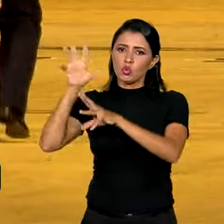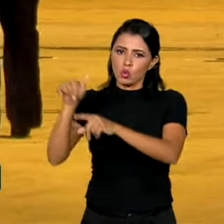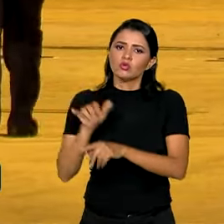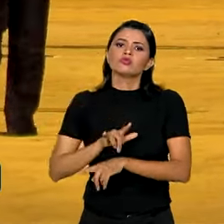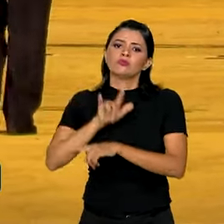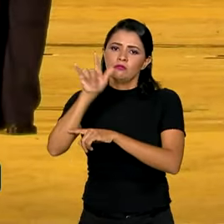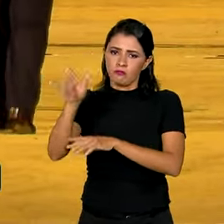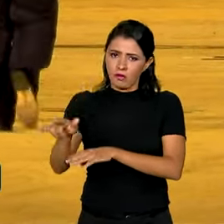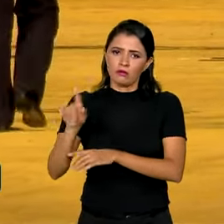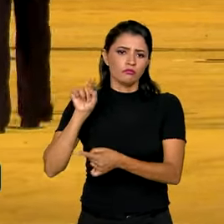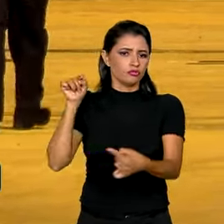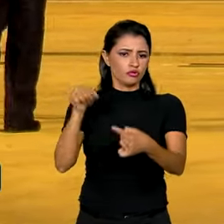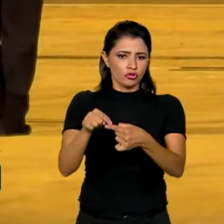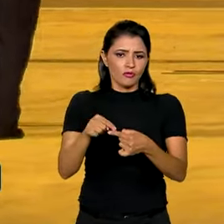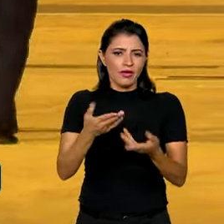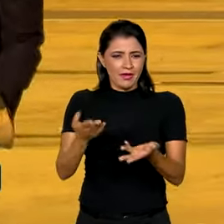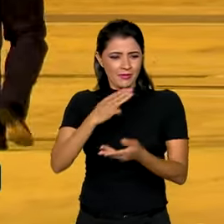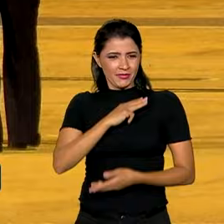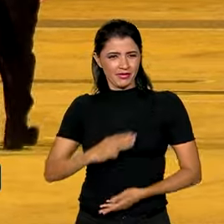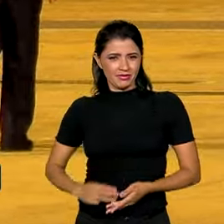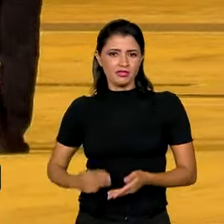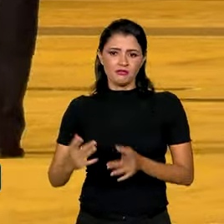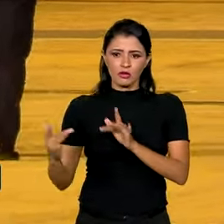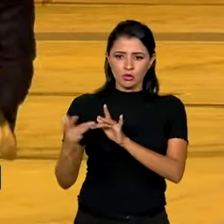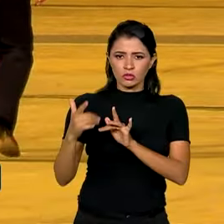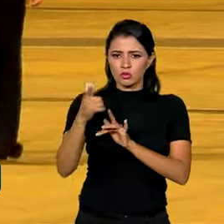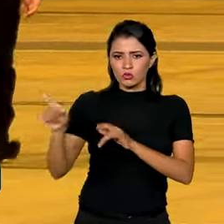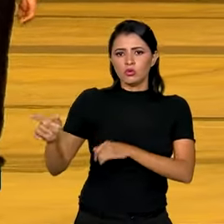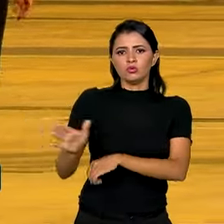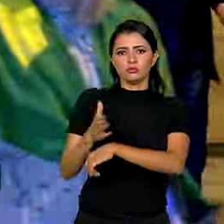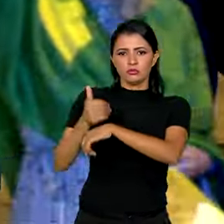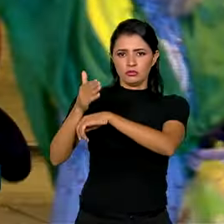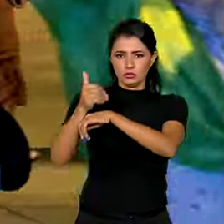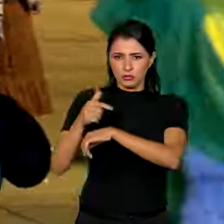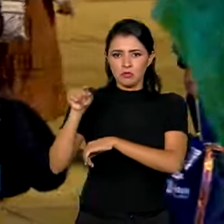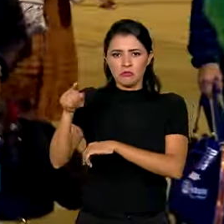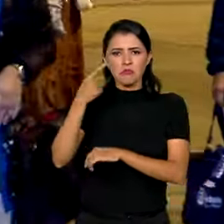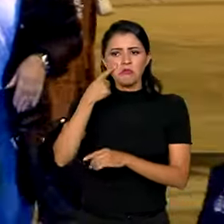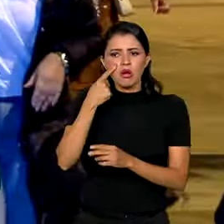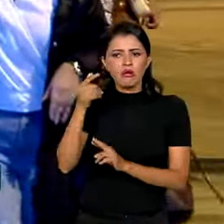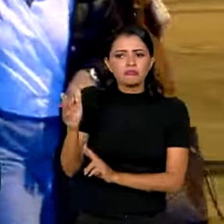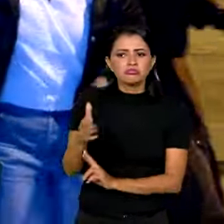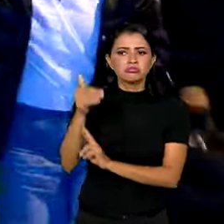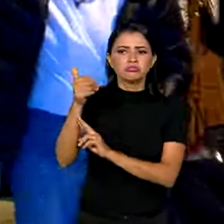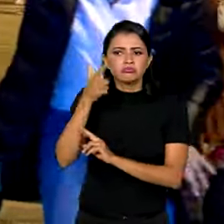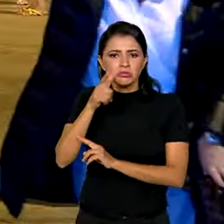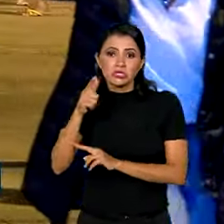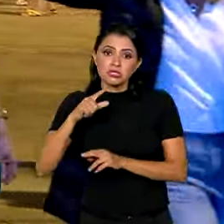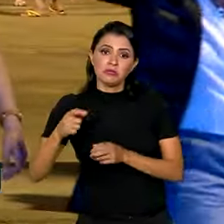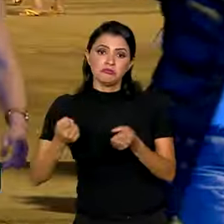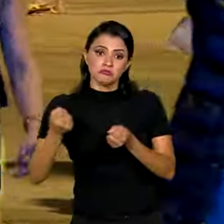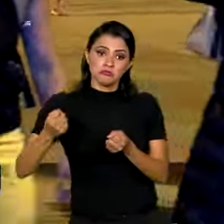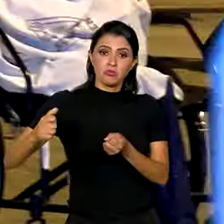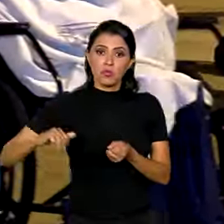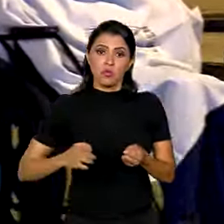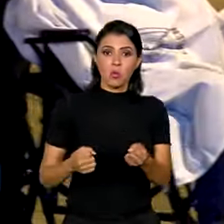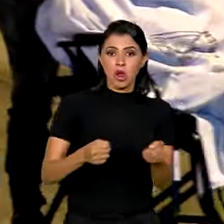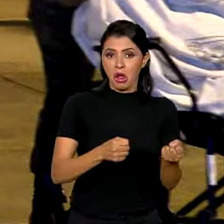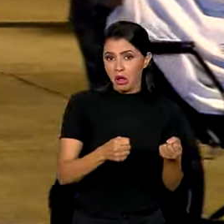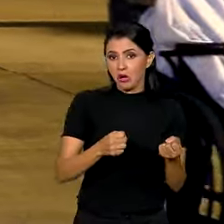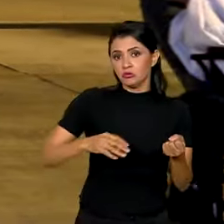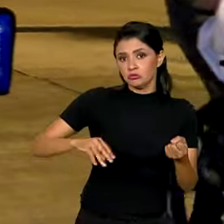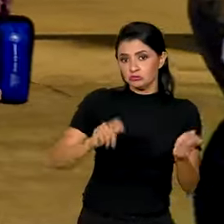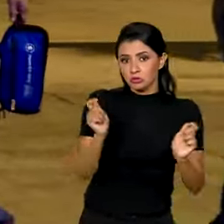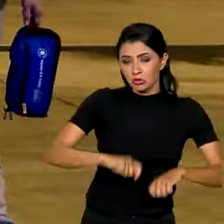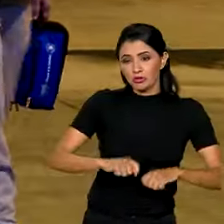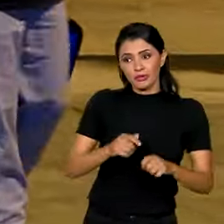região. A ministra Maria Laura vai fazer contato com outros embaixadores da região para ver se as pessoas chegam por terra, porque nós não temos como